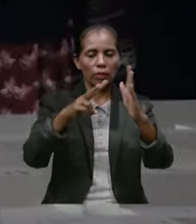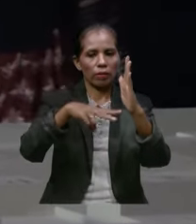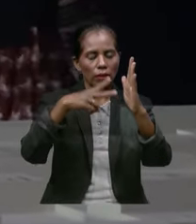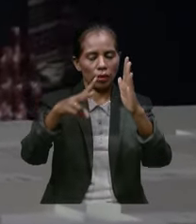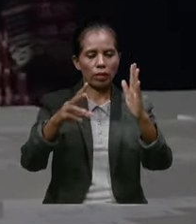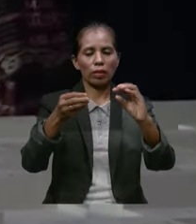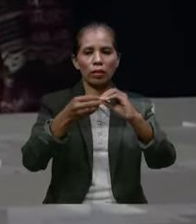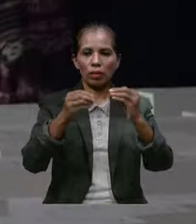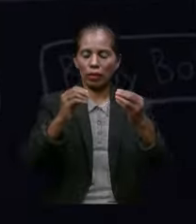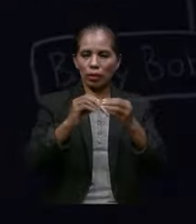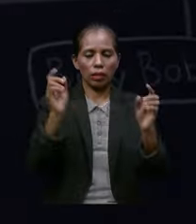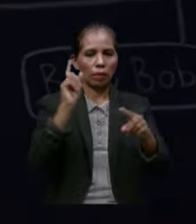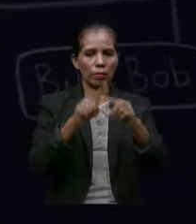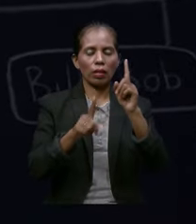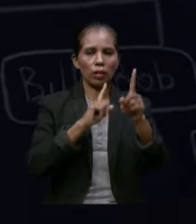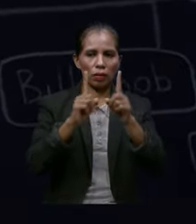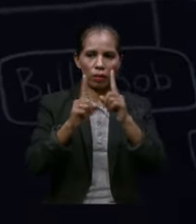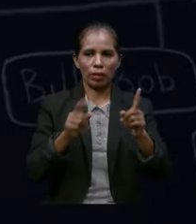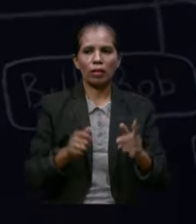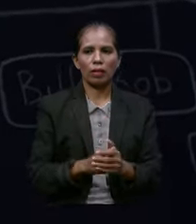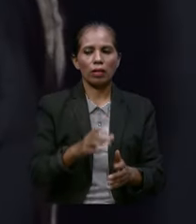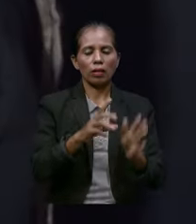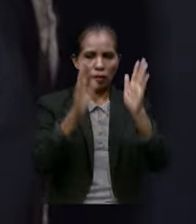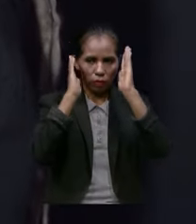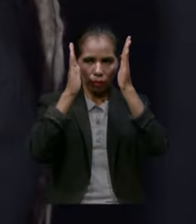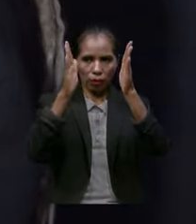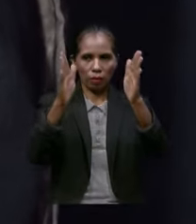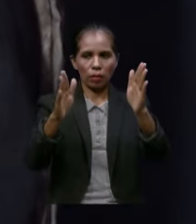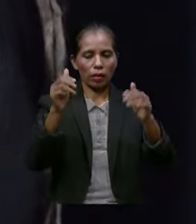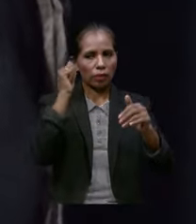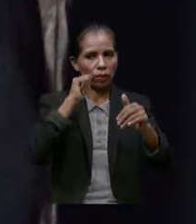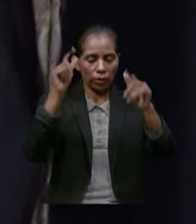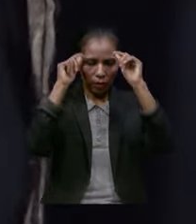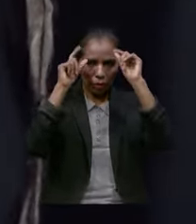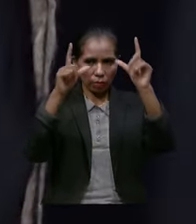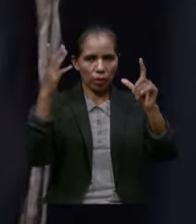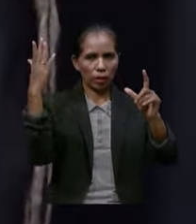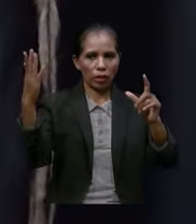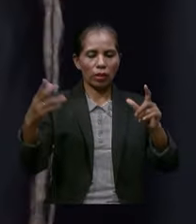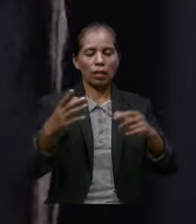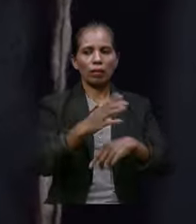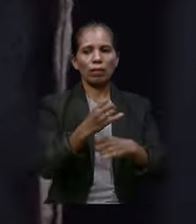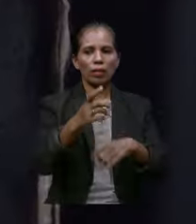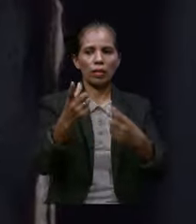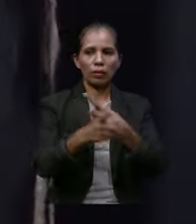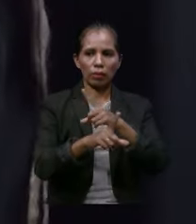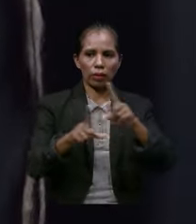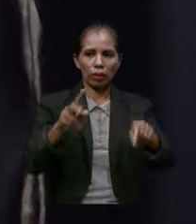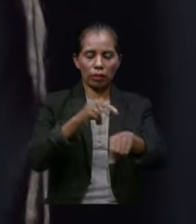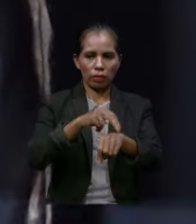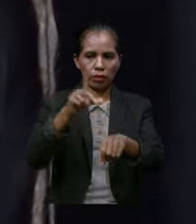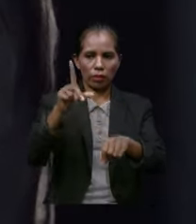Don't Tell, Carrei Mais Label Colia, neve foca livre a resistência feita Timor Nian e a luta a libertação nacional.